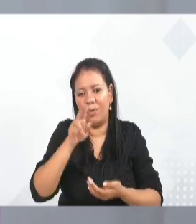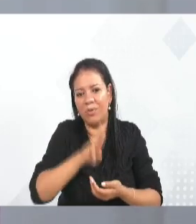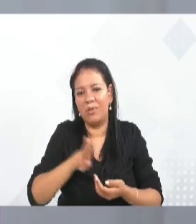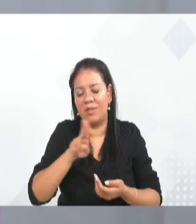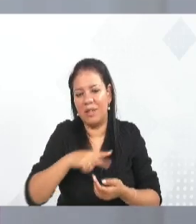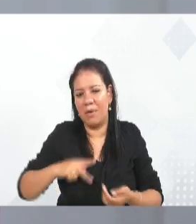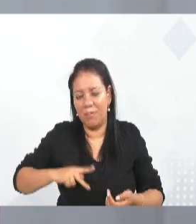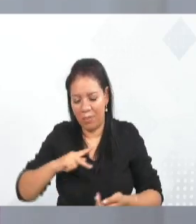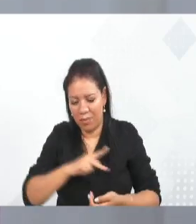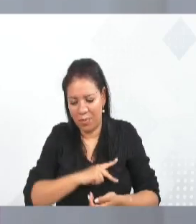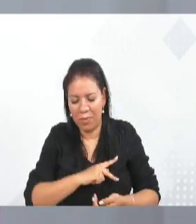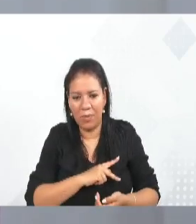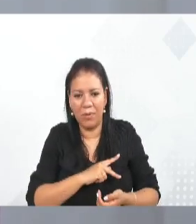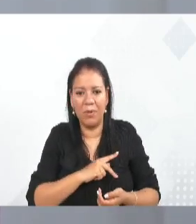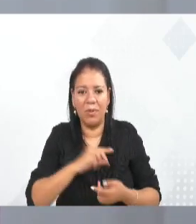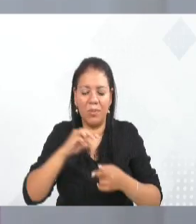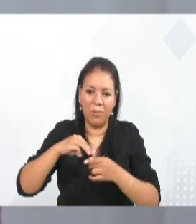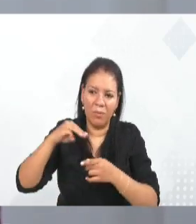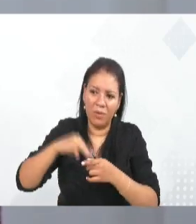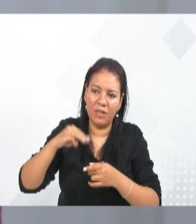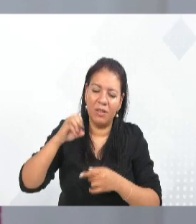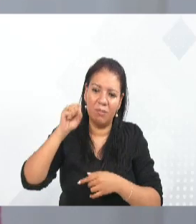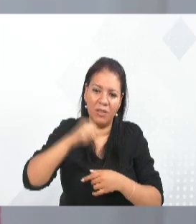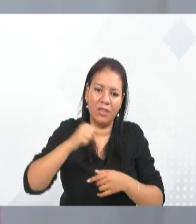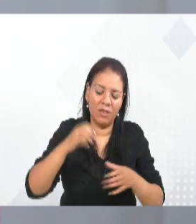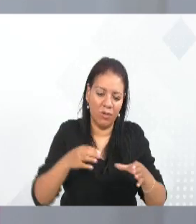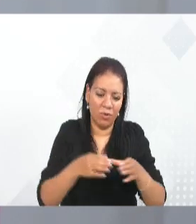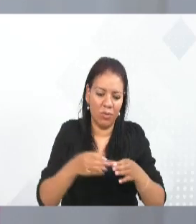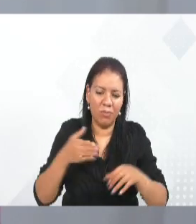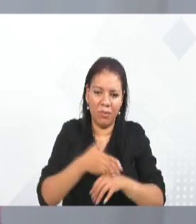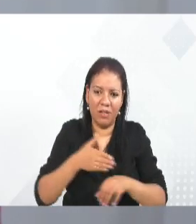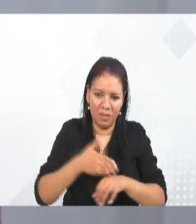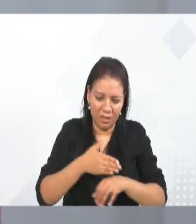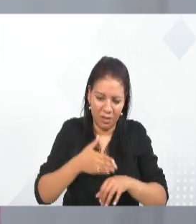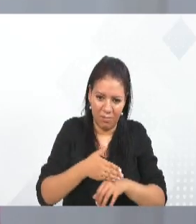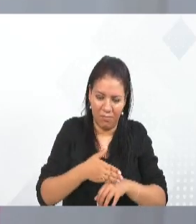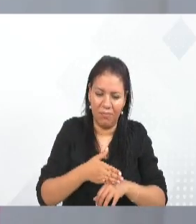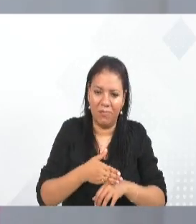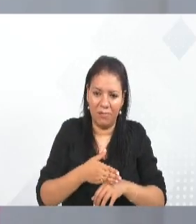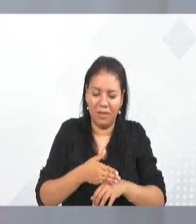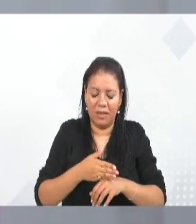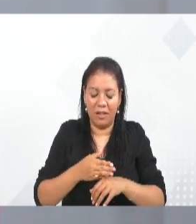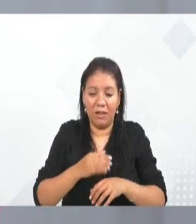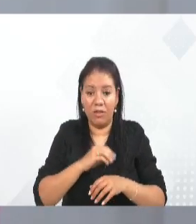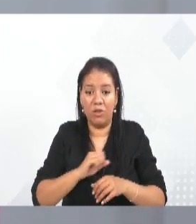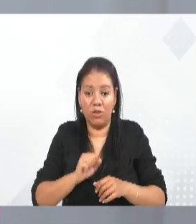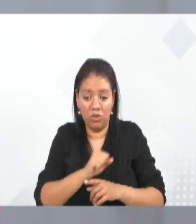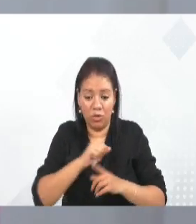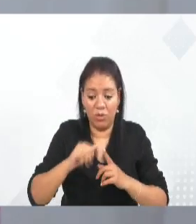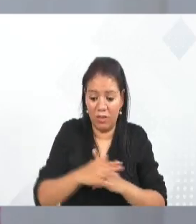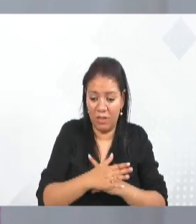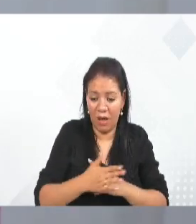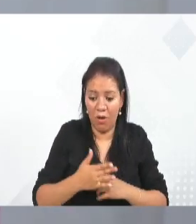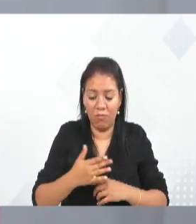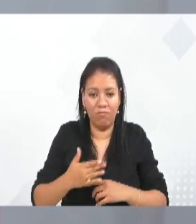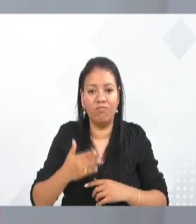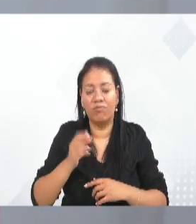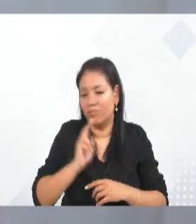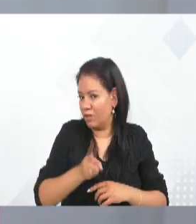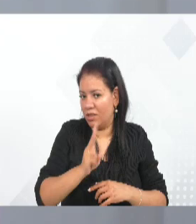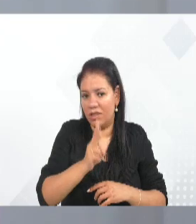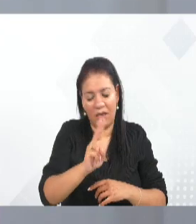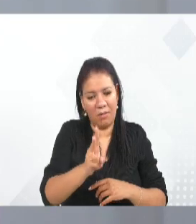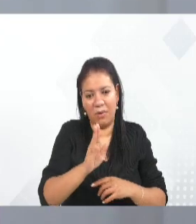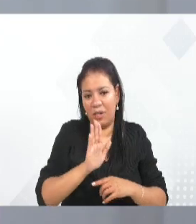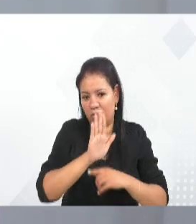pública Municipal porque a gente de fato a equipe participa desses eventos das ações sociais constantemente e a gente apenas tem